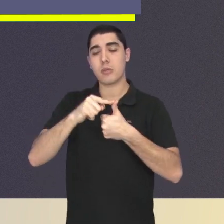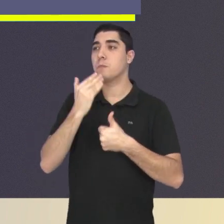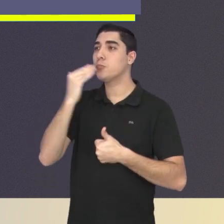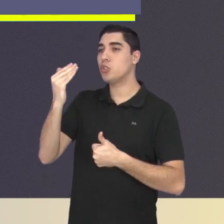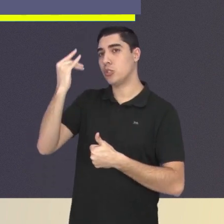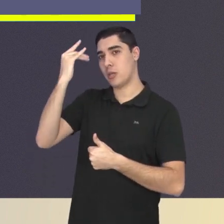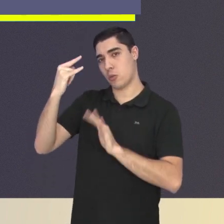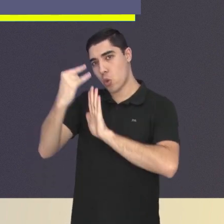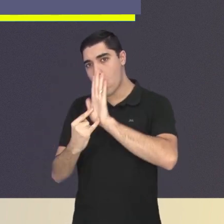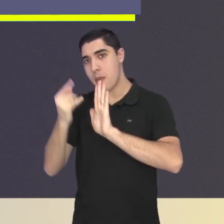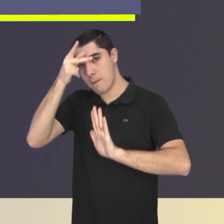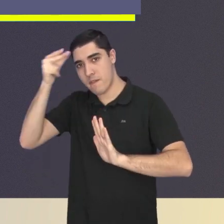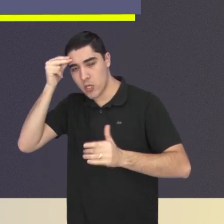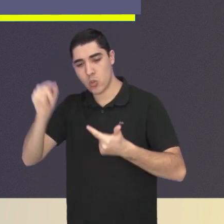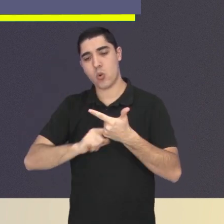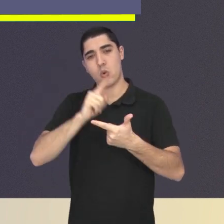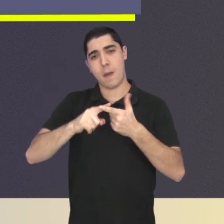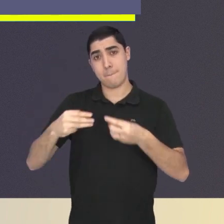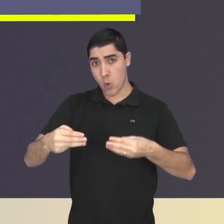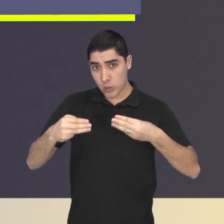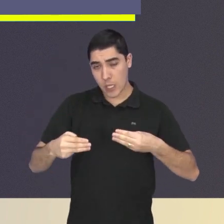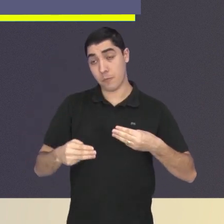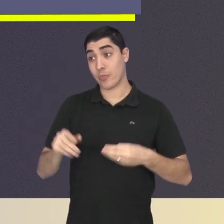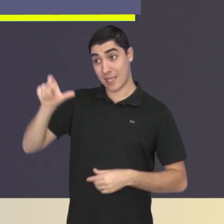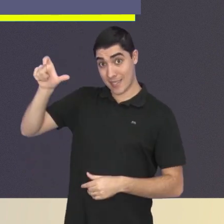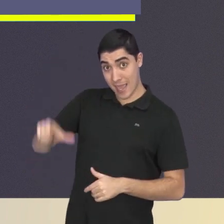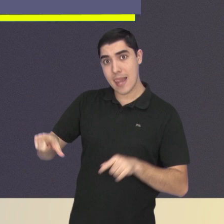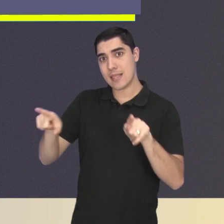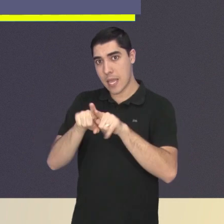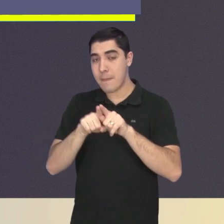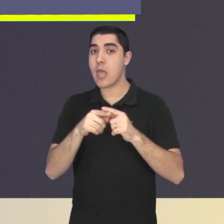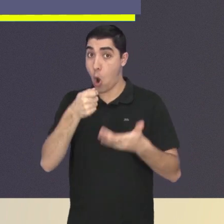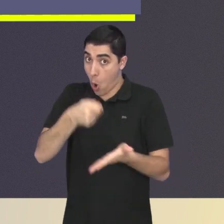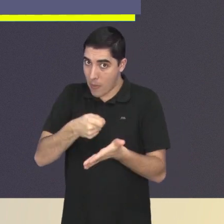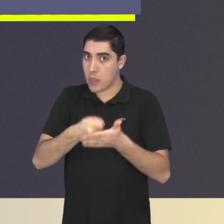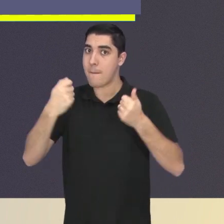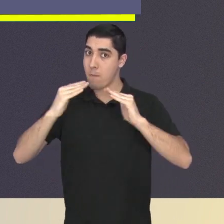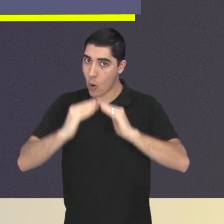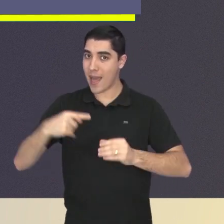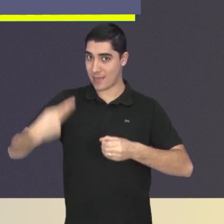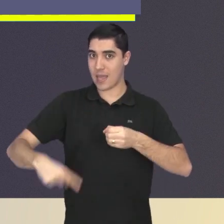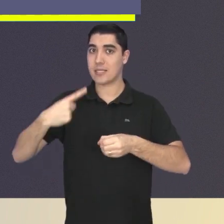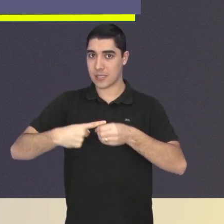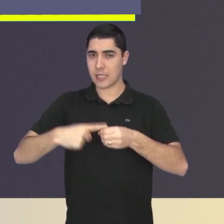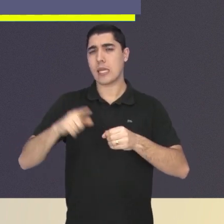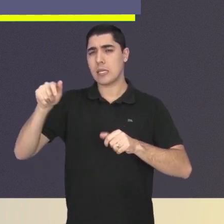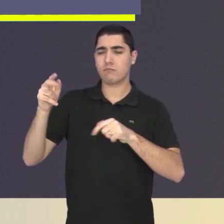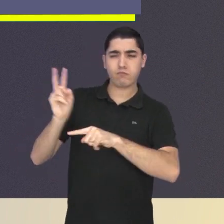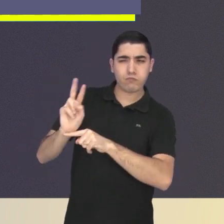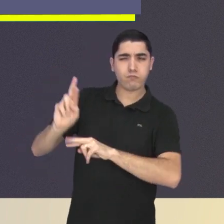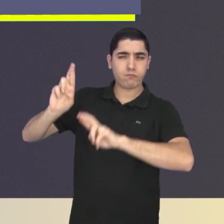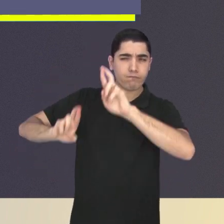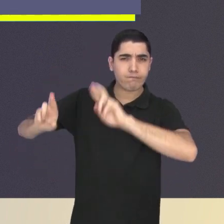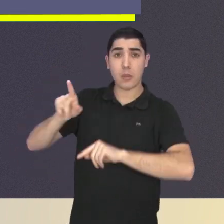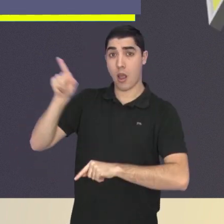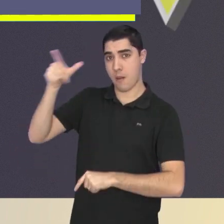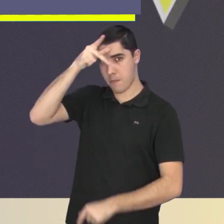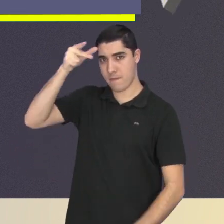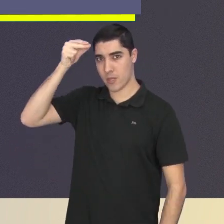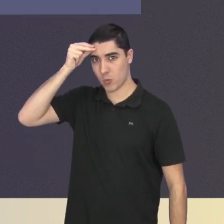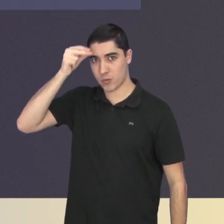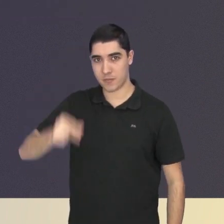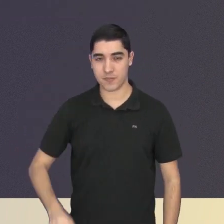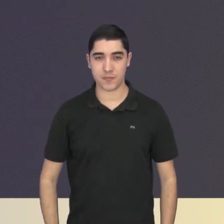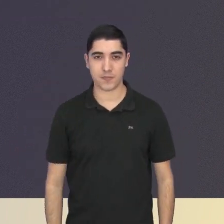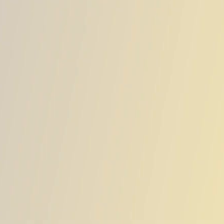como requerimentos, indicações e moções. Além disso, o vereador tem a obrigação de residir no município e de fiscalizar as